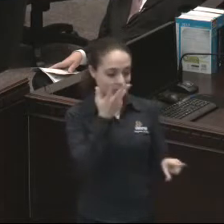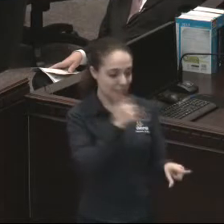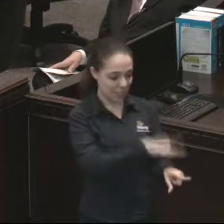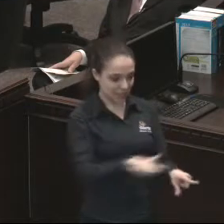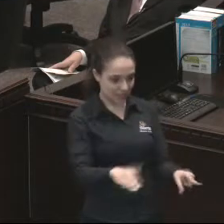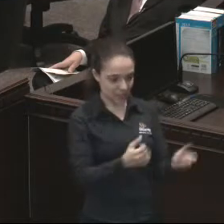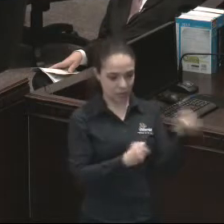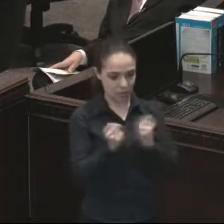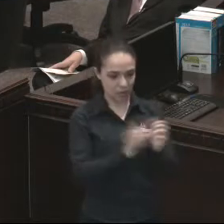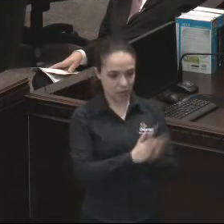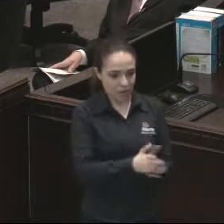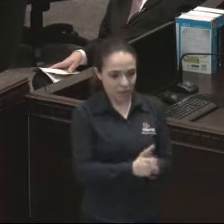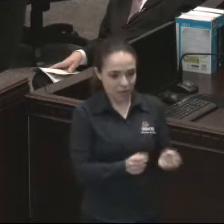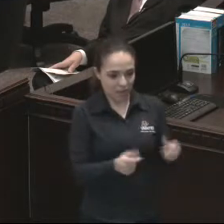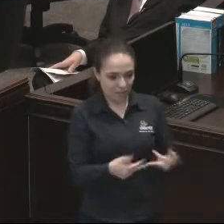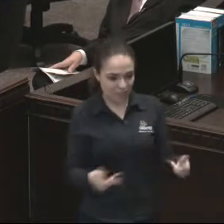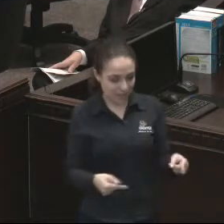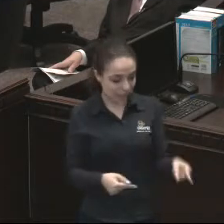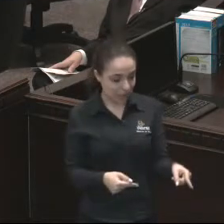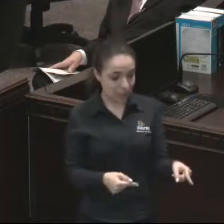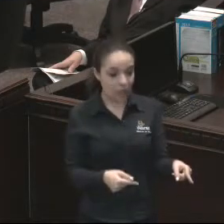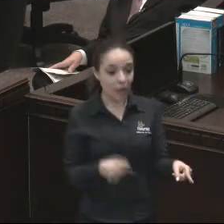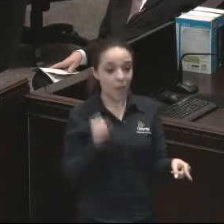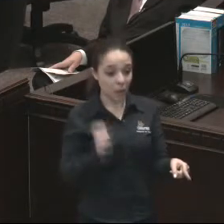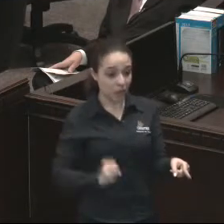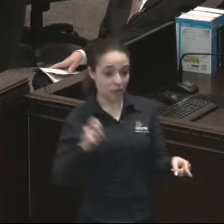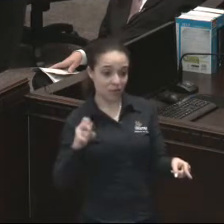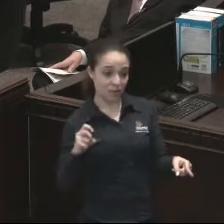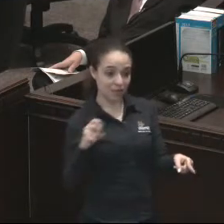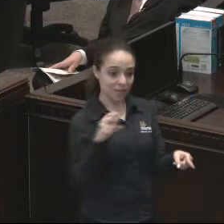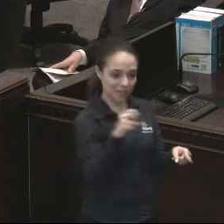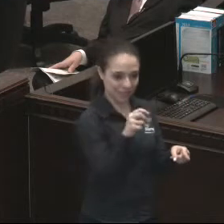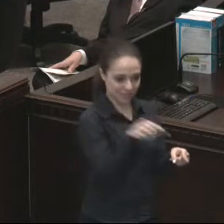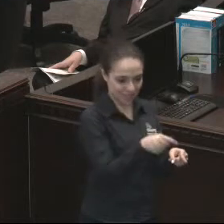se esses agrotóxicos que são usados de forma indiscriminada,